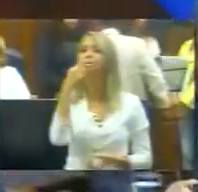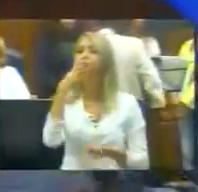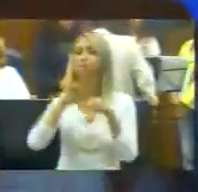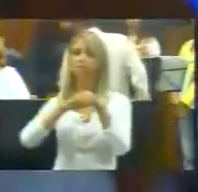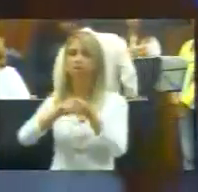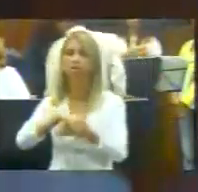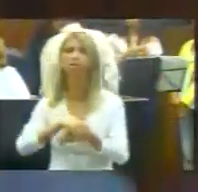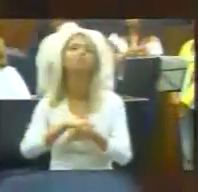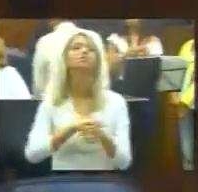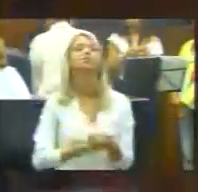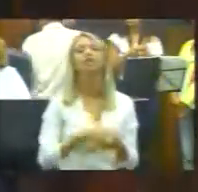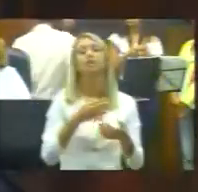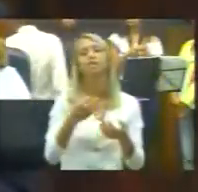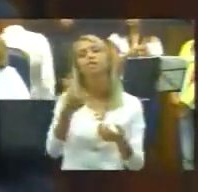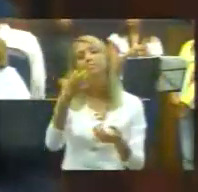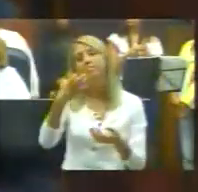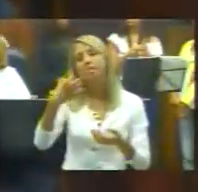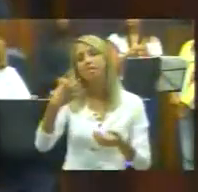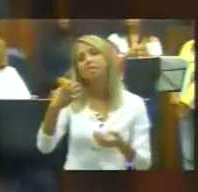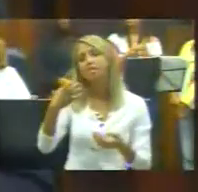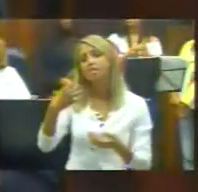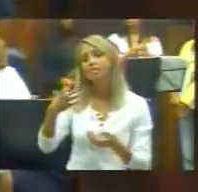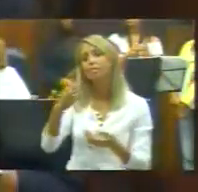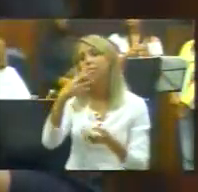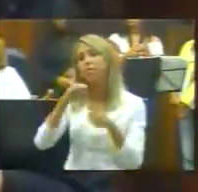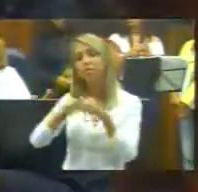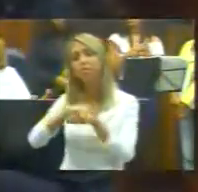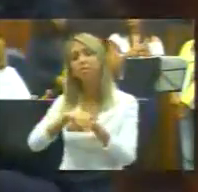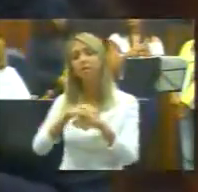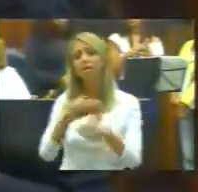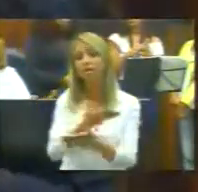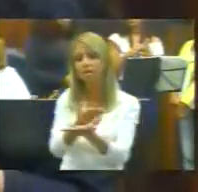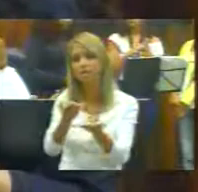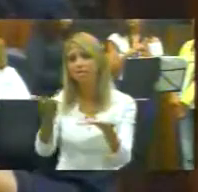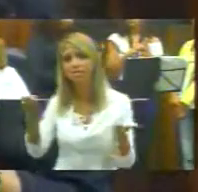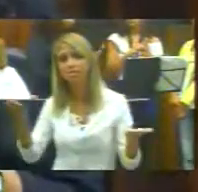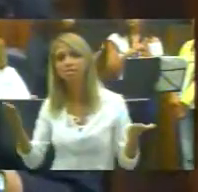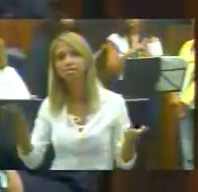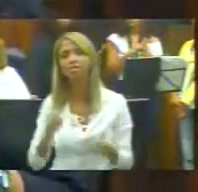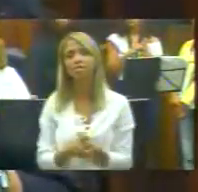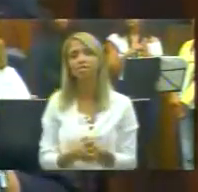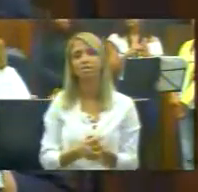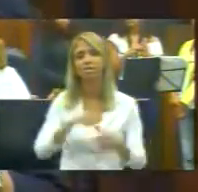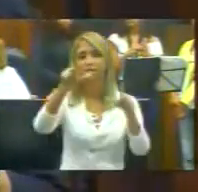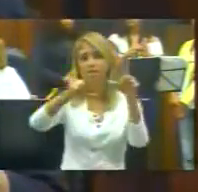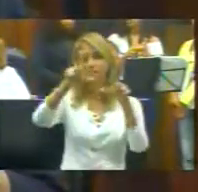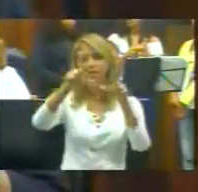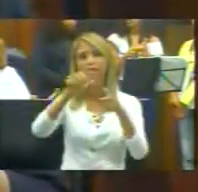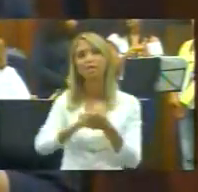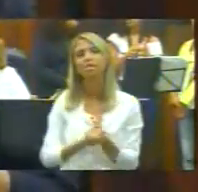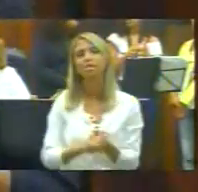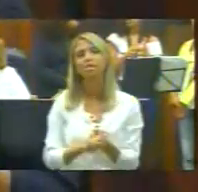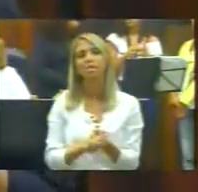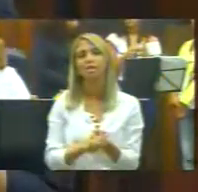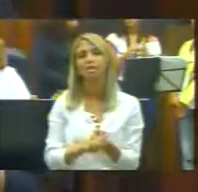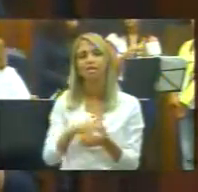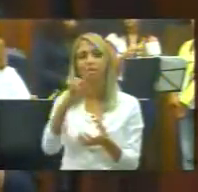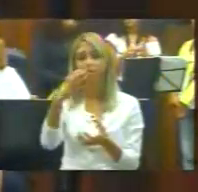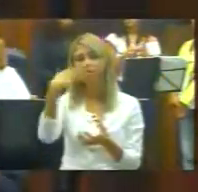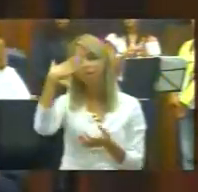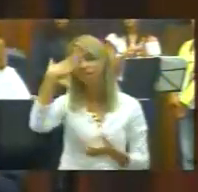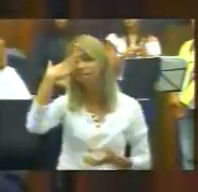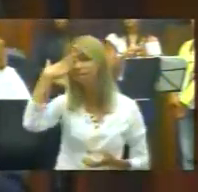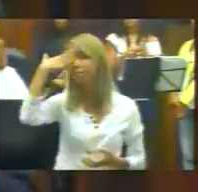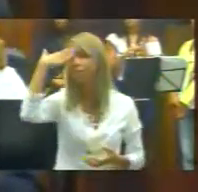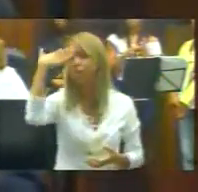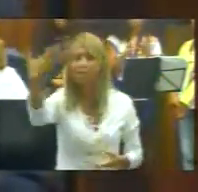mesa diretora, a todos os parlamentares aqui presentes e a imprensa. Eu quero desejar para vocês um obrigado